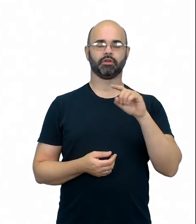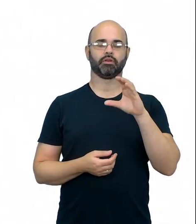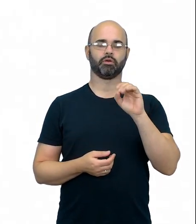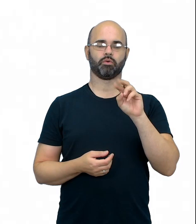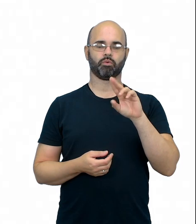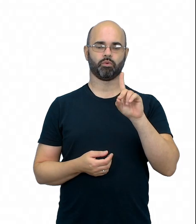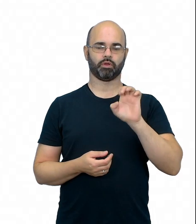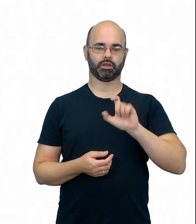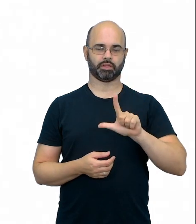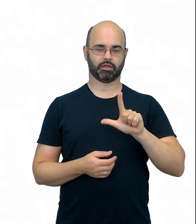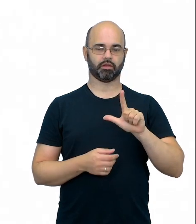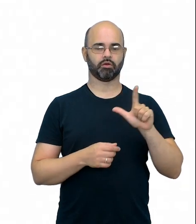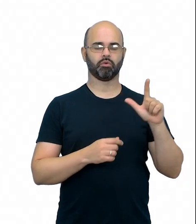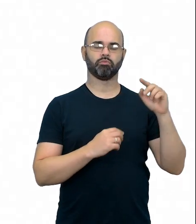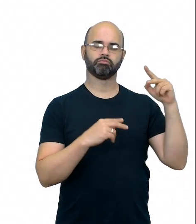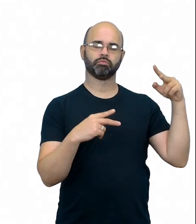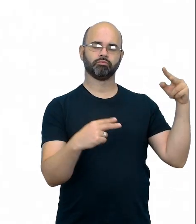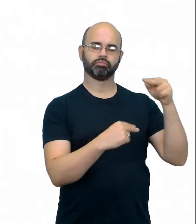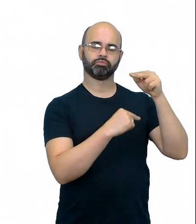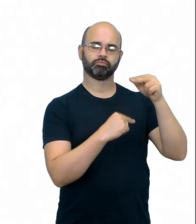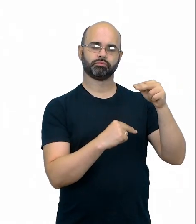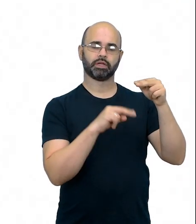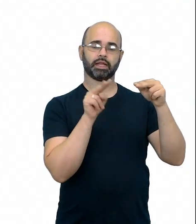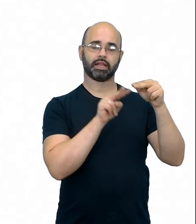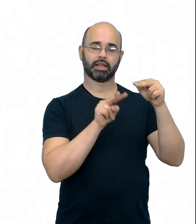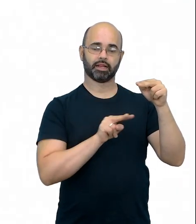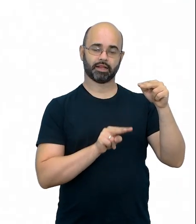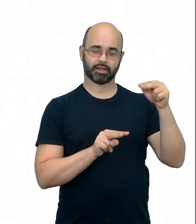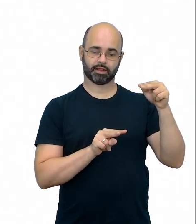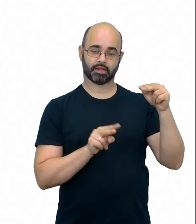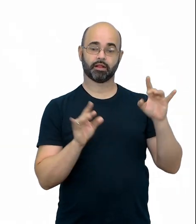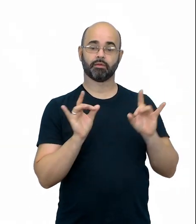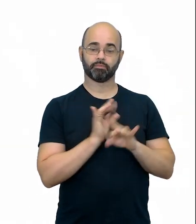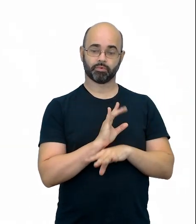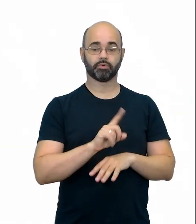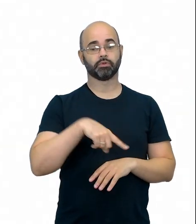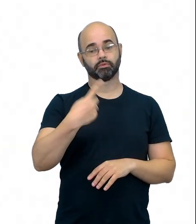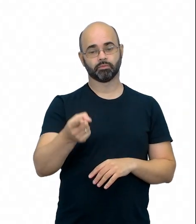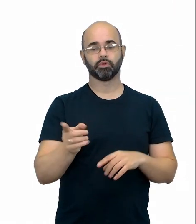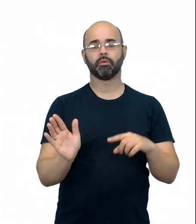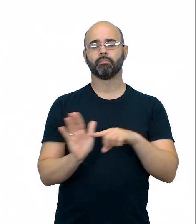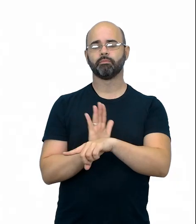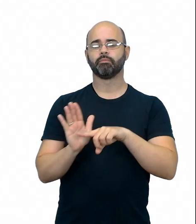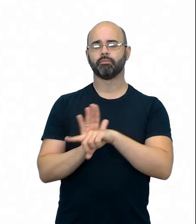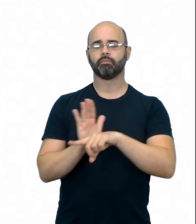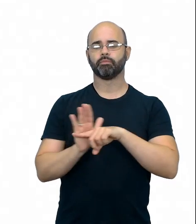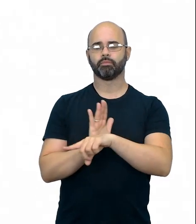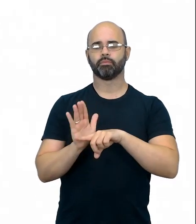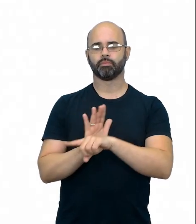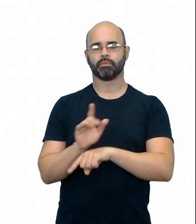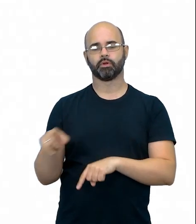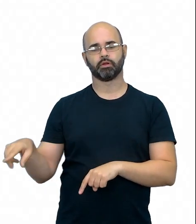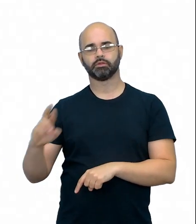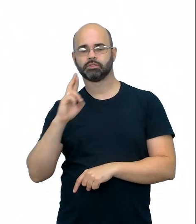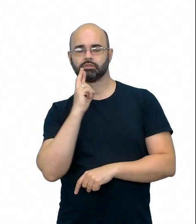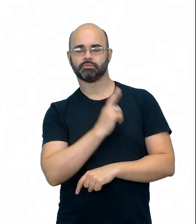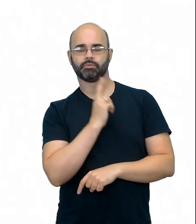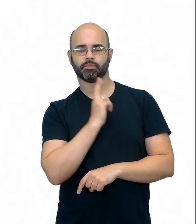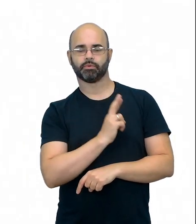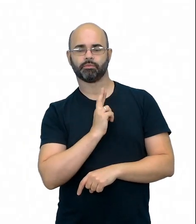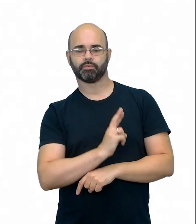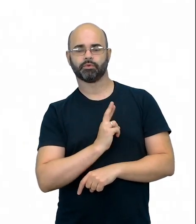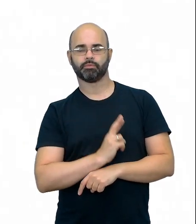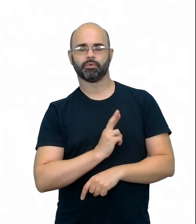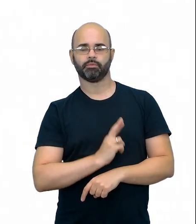cordel e depois responda as perguntas. Então, é sempre muito interessante, antes de